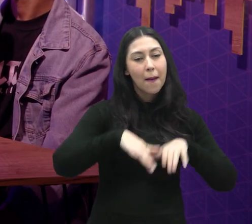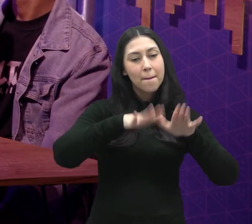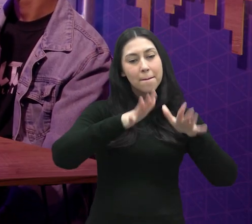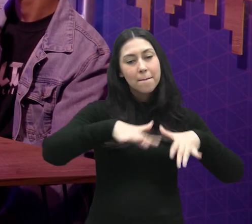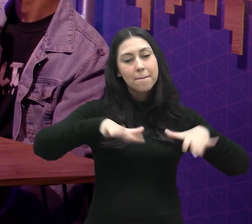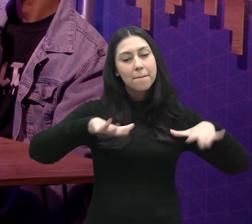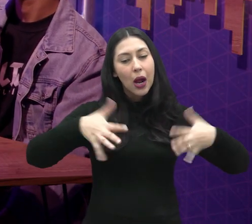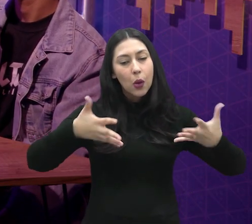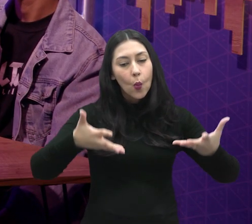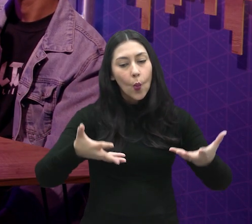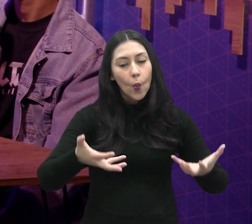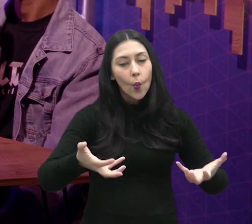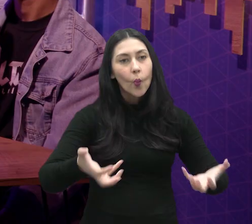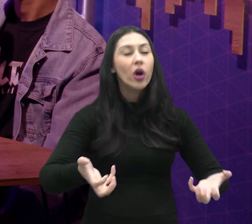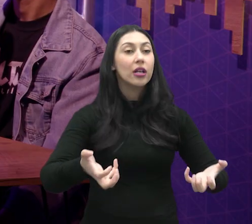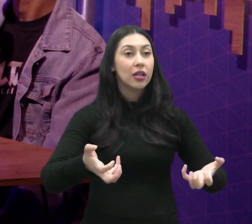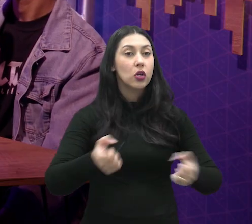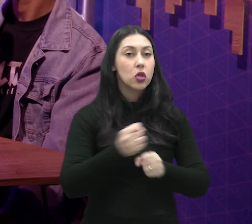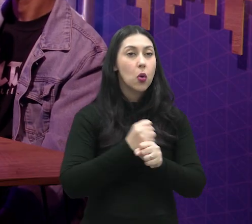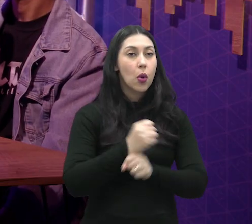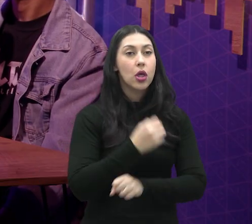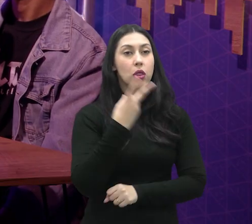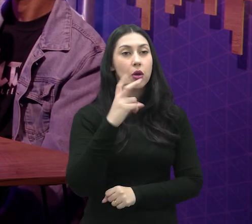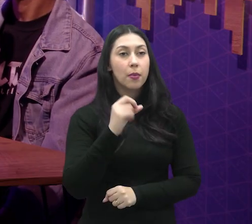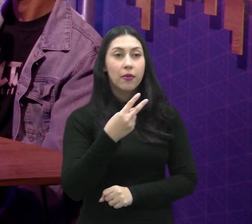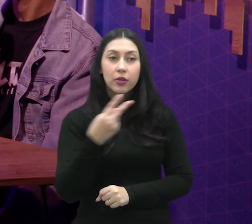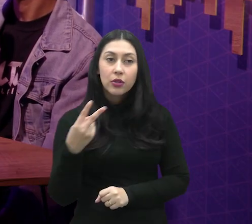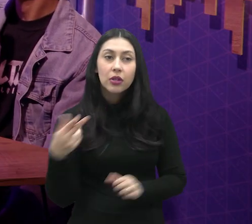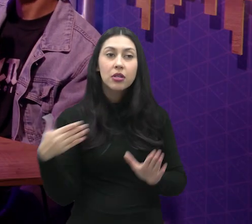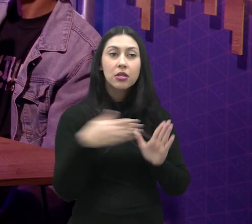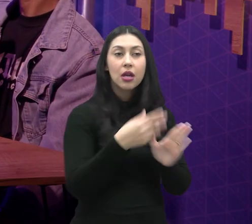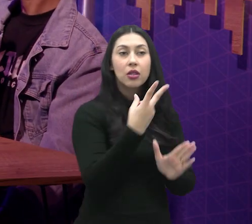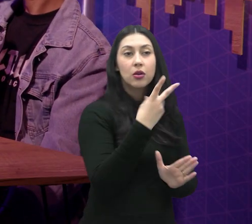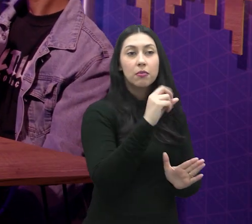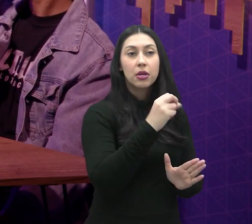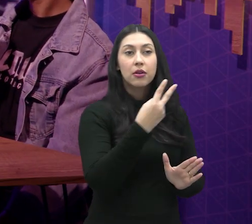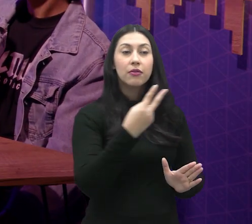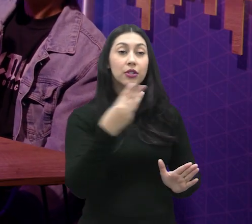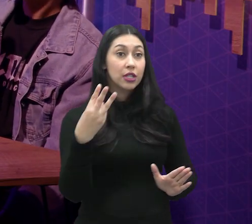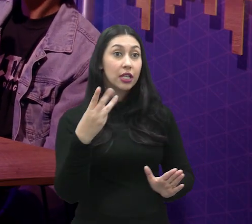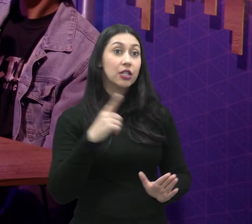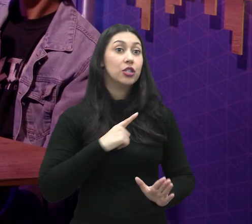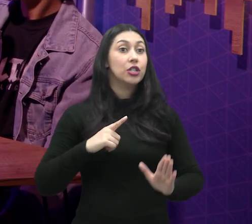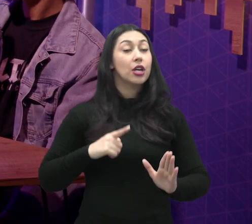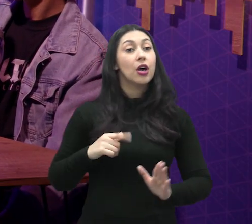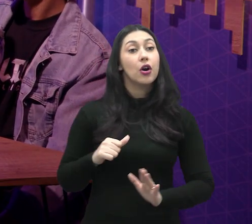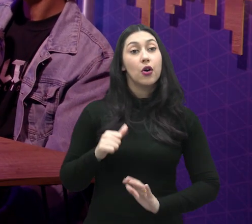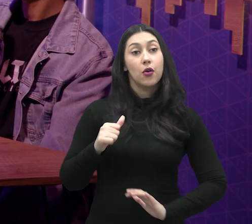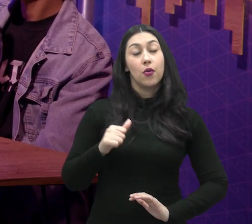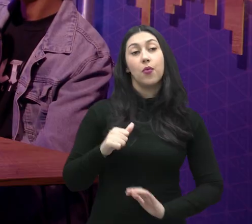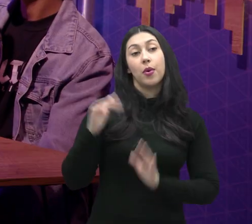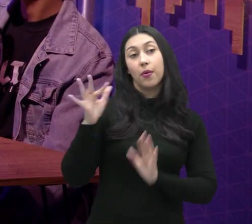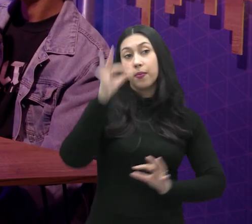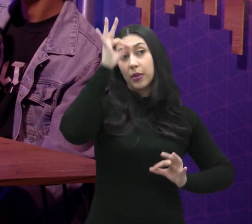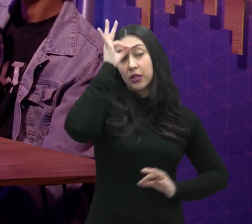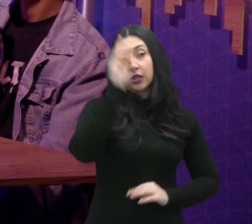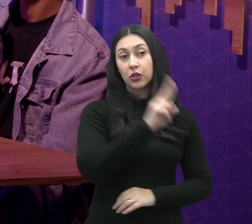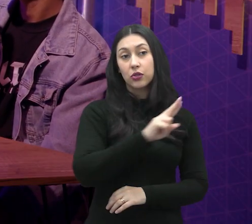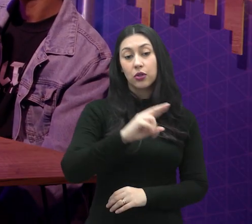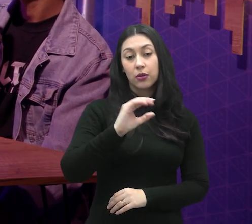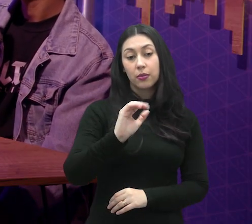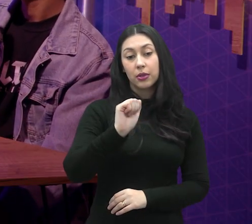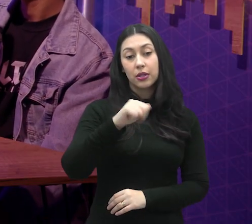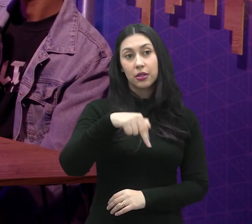Sertão, né? Que foi entre 2022 e 2023, né? Foi uma novela das 6 que tinha a Candoca, né? Foi uma